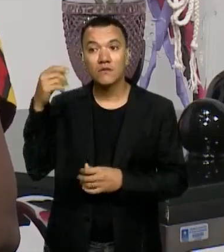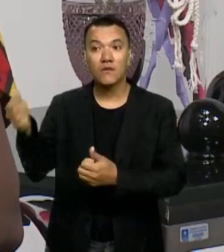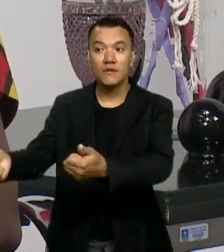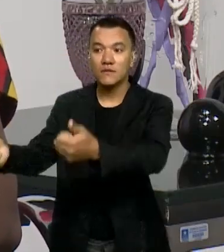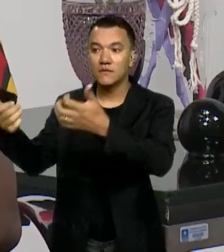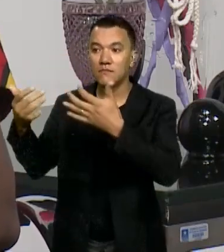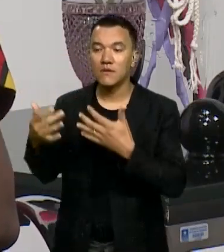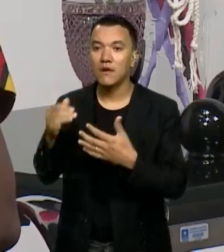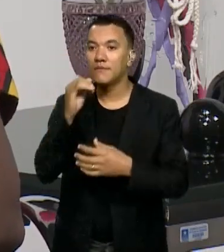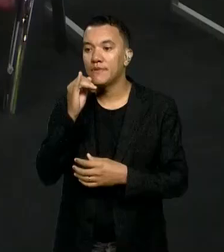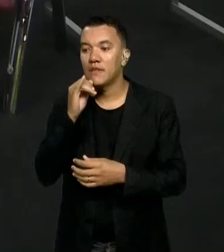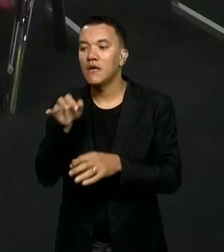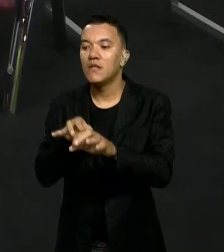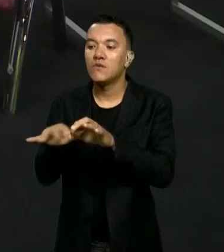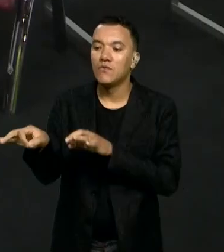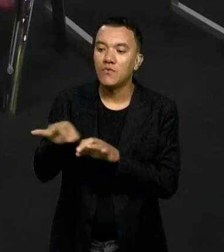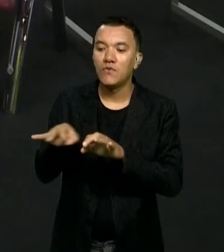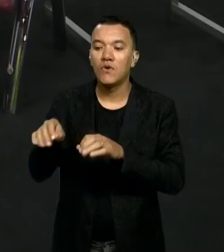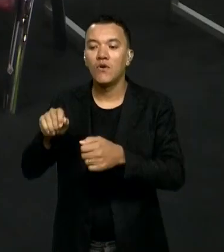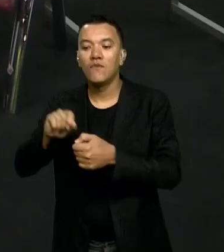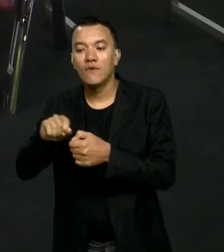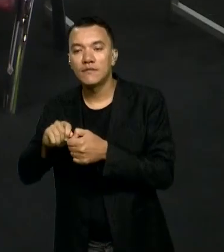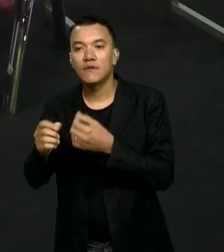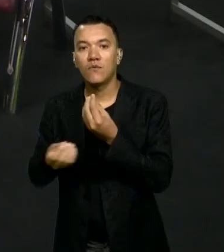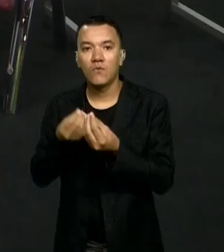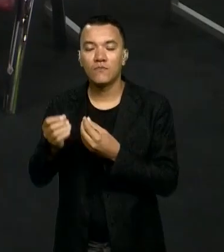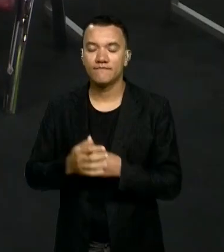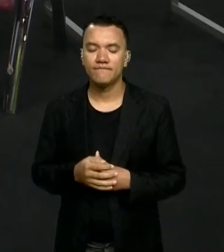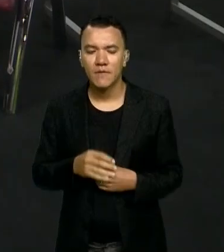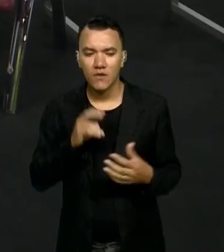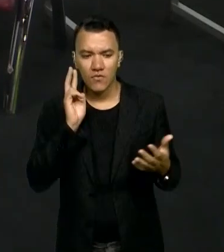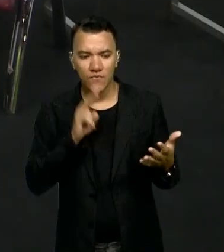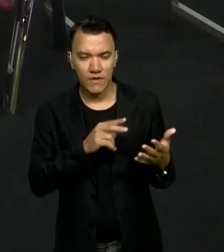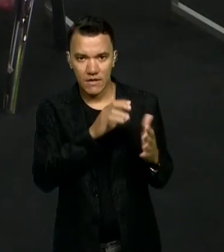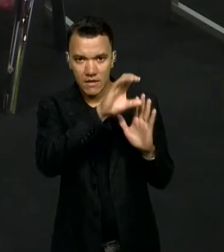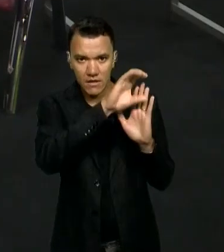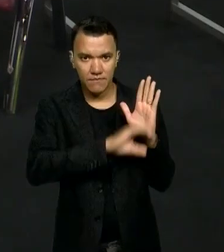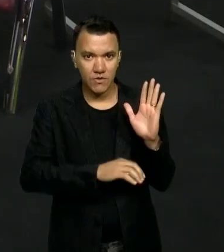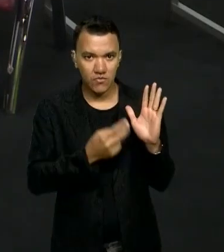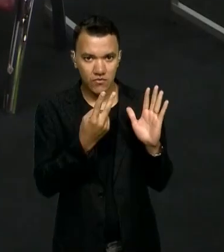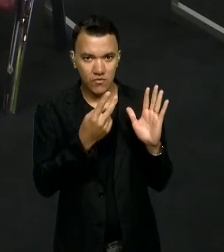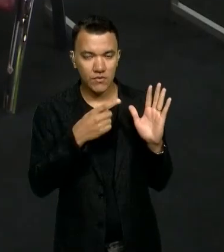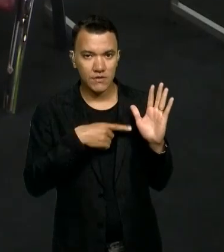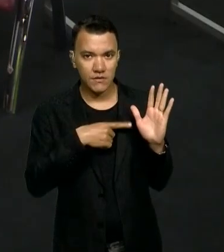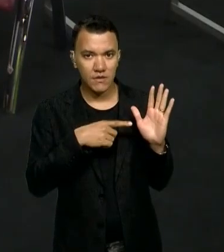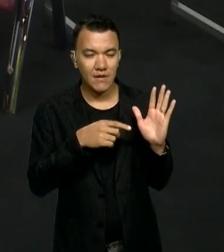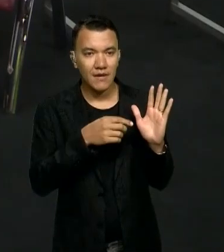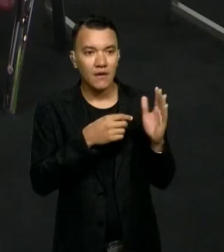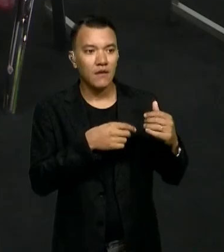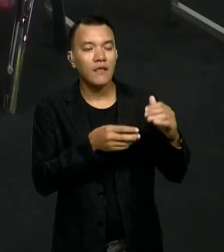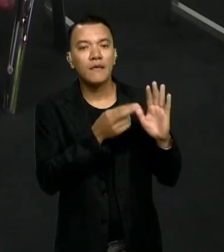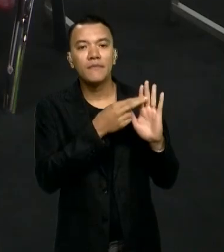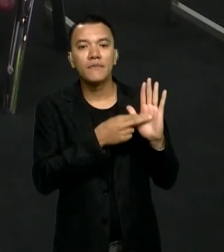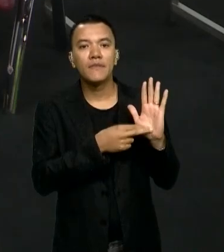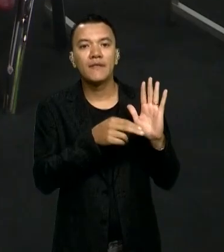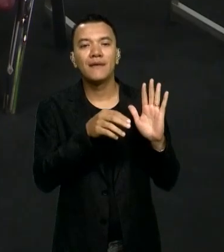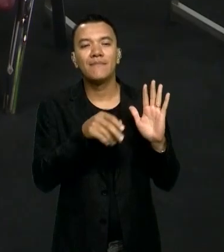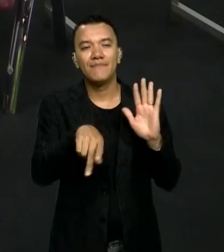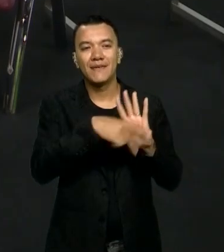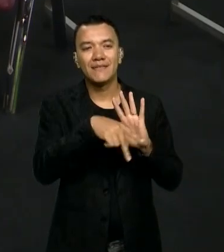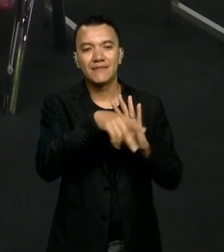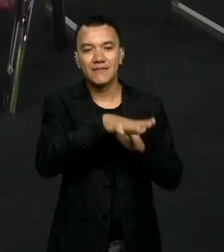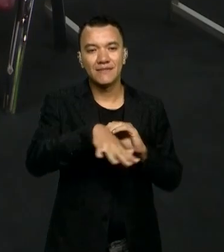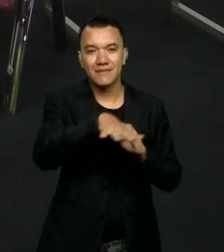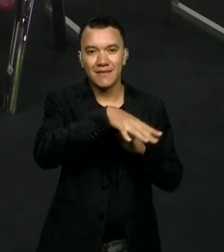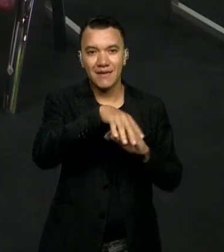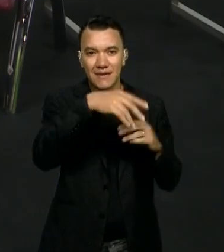organizar, eu tô a vendo forma aqui, de fazer. Josaneira, aqui o capítulo 2, Receitas de Terreiro, Tambor de Mina do Maranhão. Não é? E